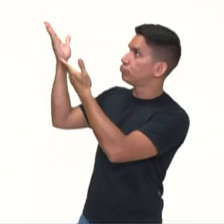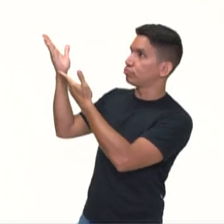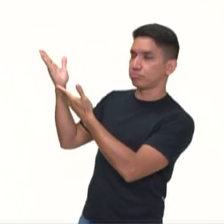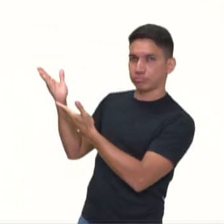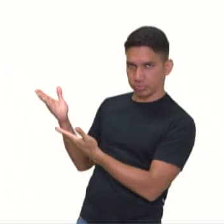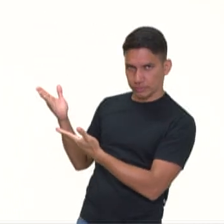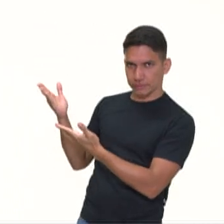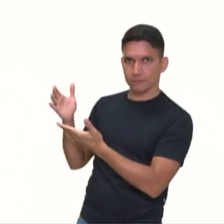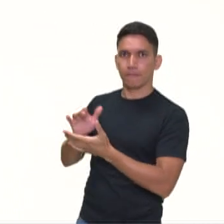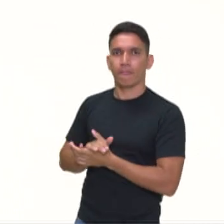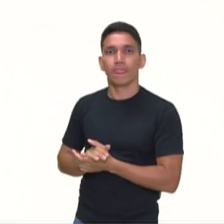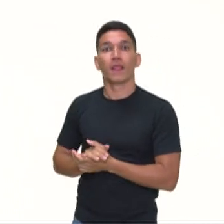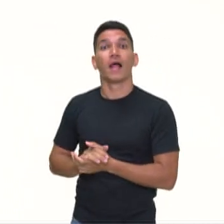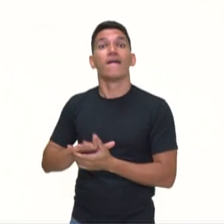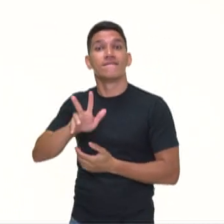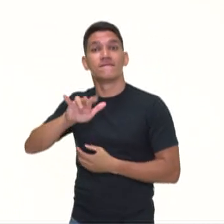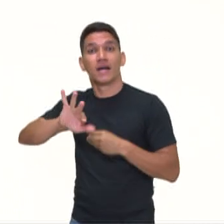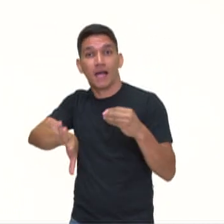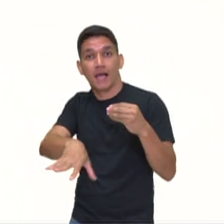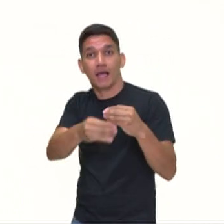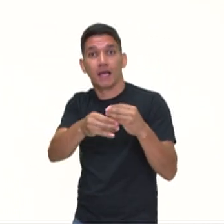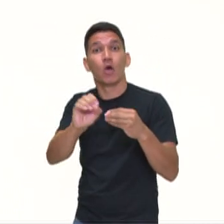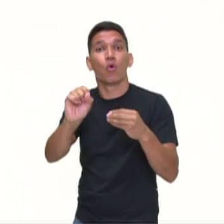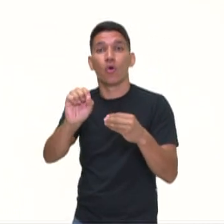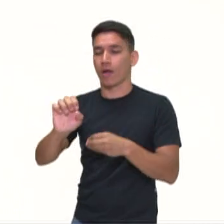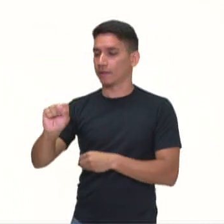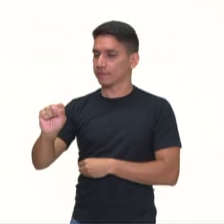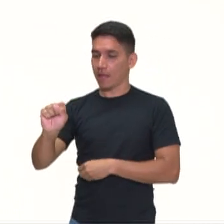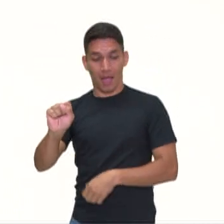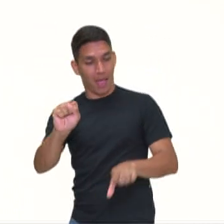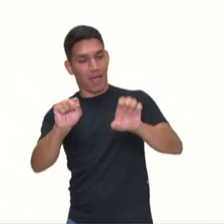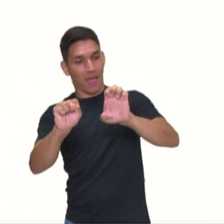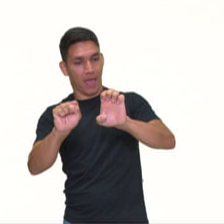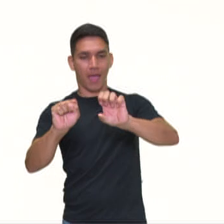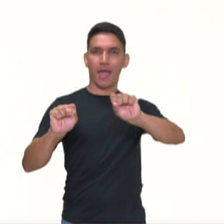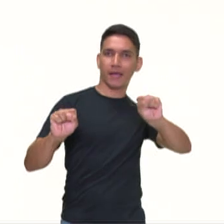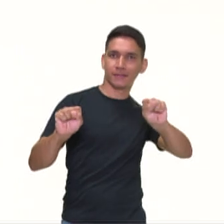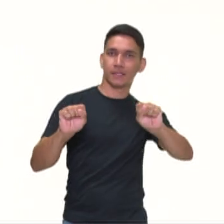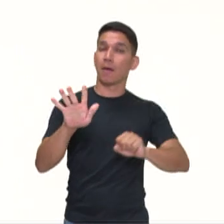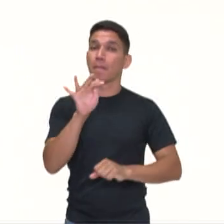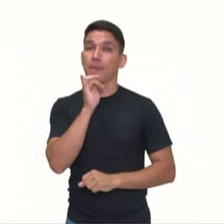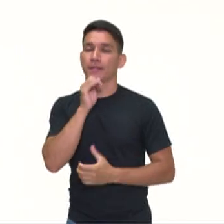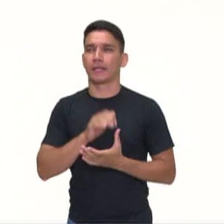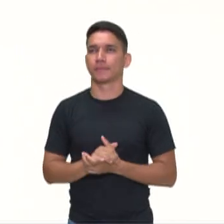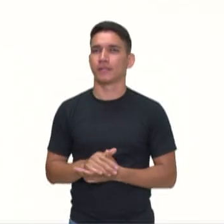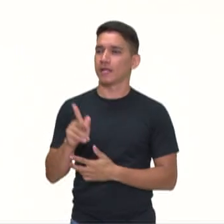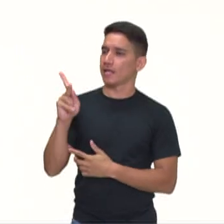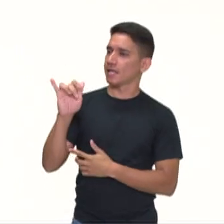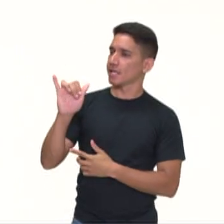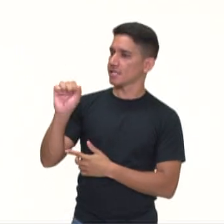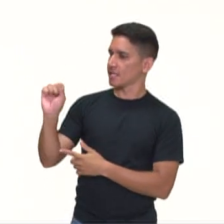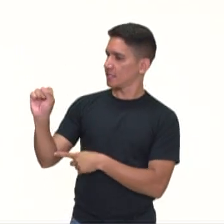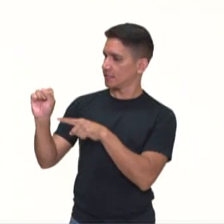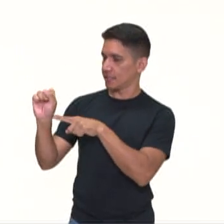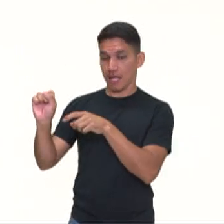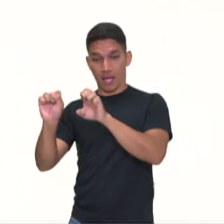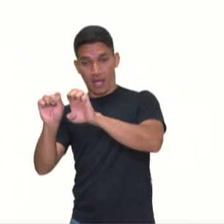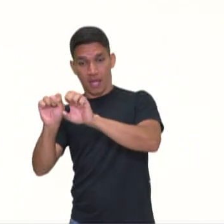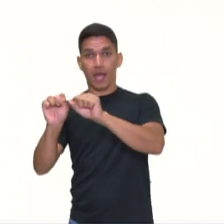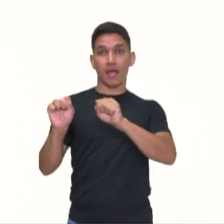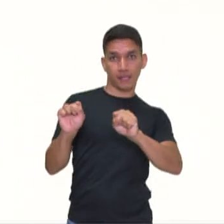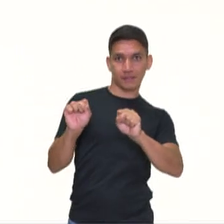O, nós vamos acrescentar o ES no final. Por exemplo, kiss, kisses, wash, washes,